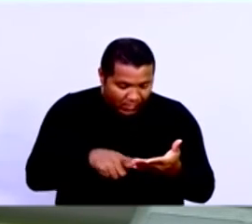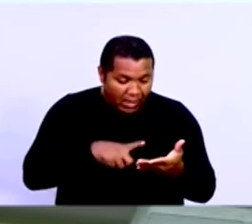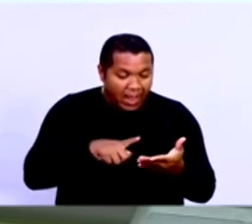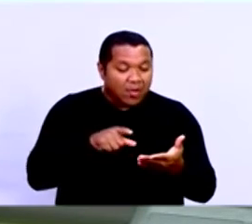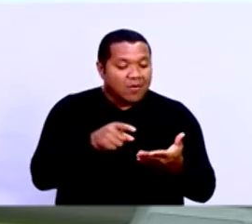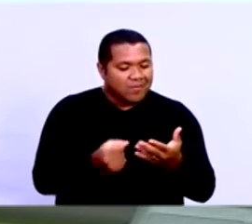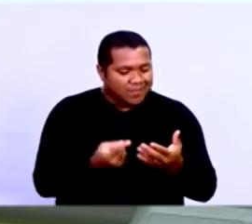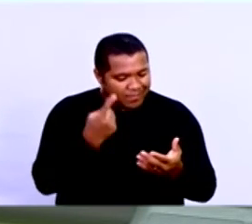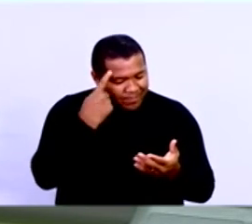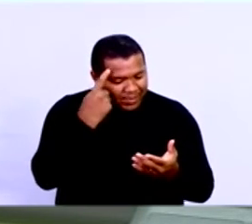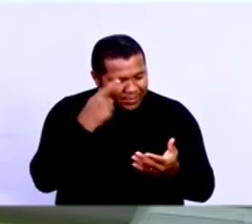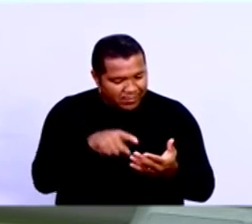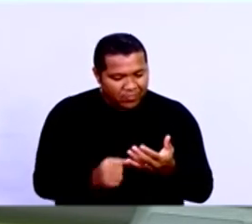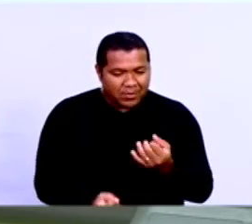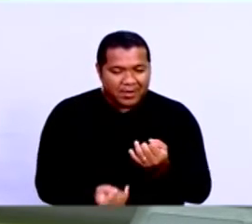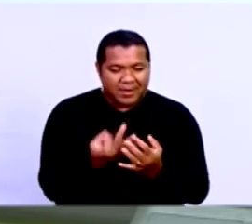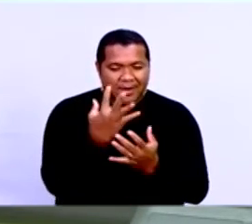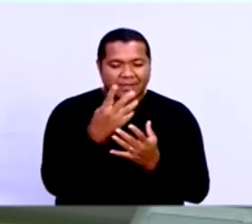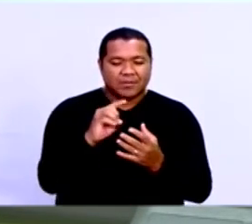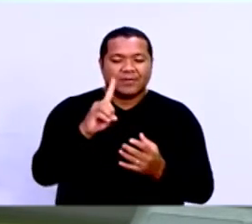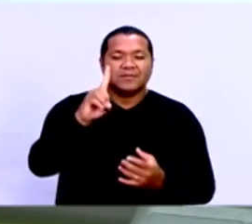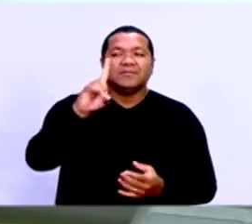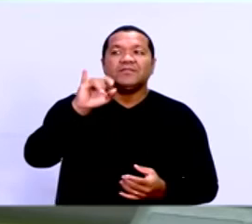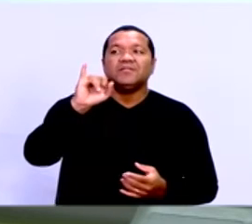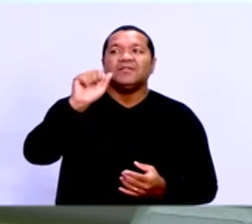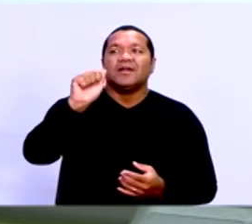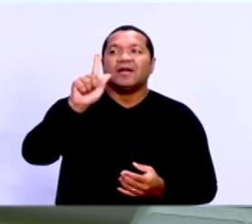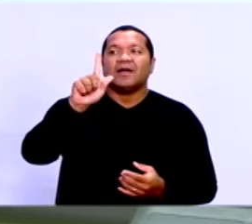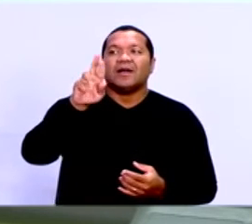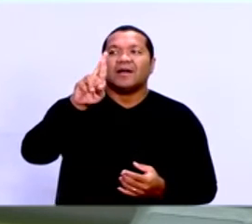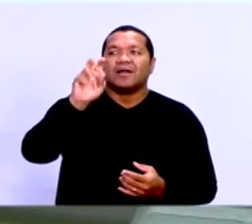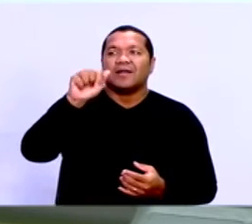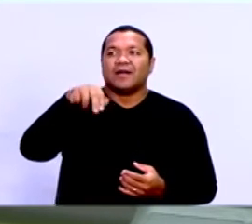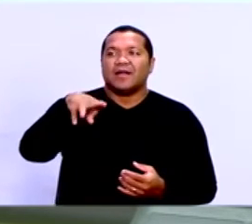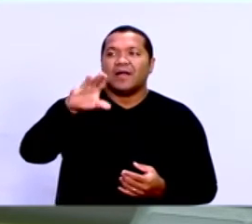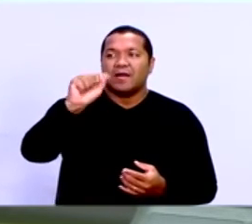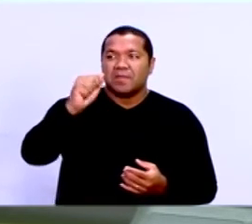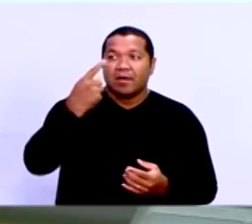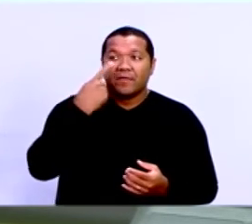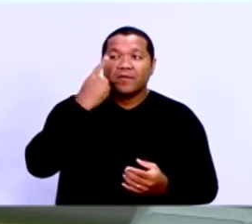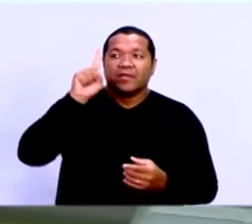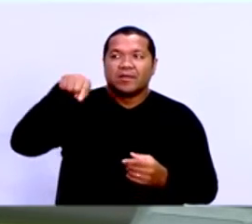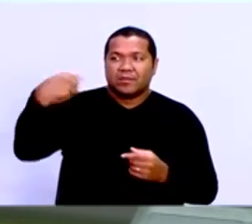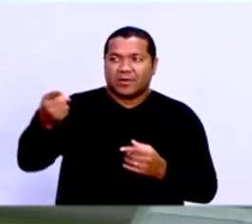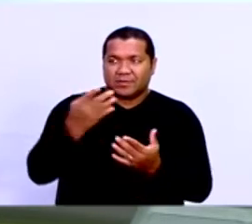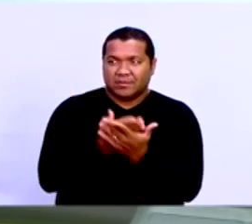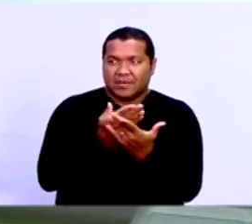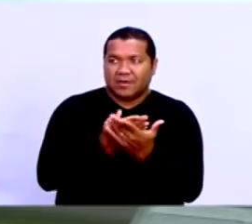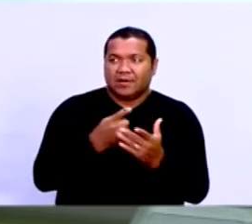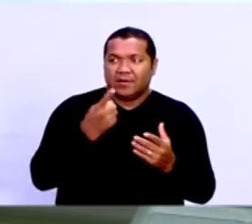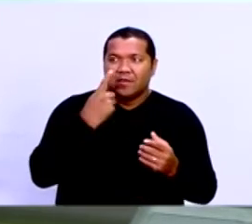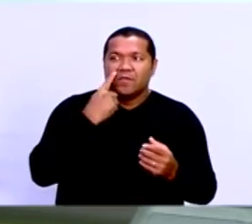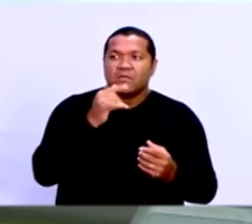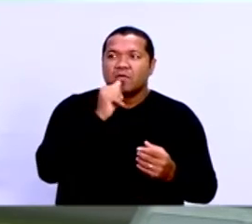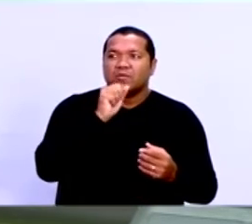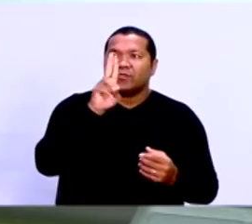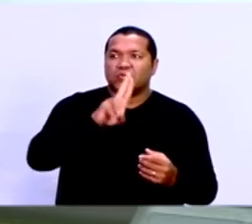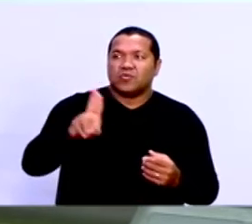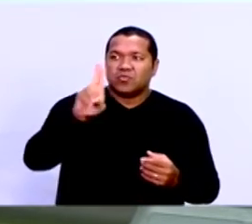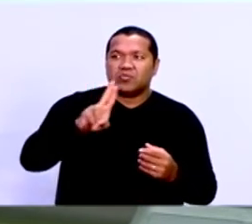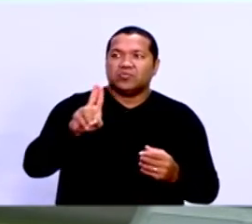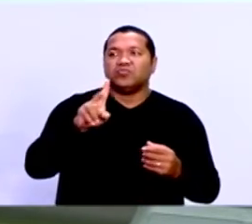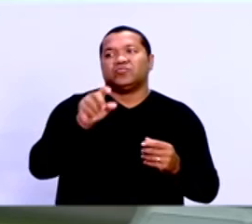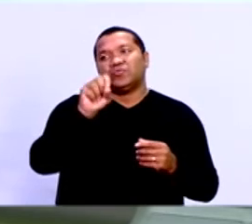diagramas esses dias diagramas que nós vamos ver aí nas próximas aulas diagrama de casos de uso de a grama de